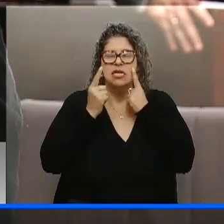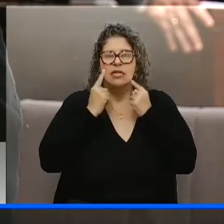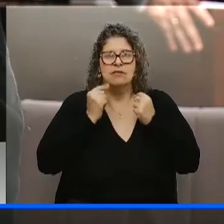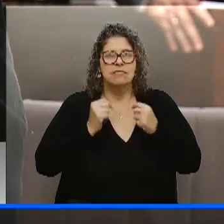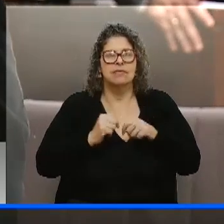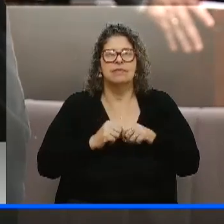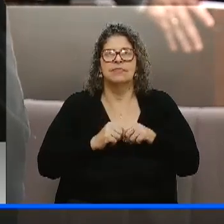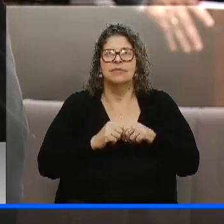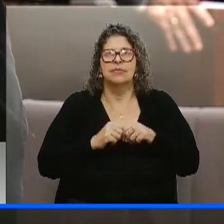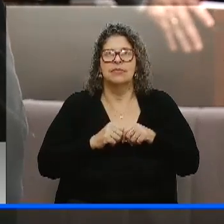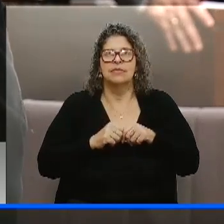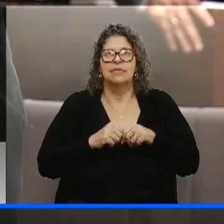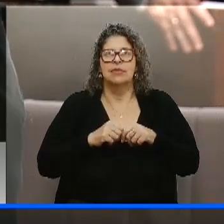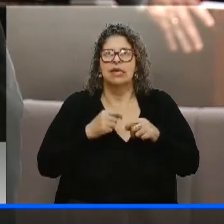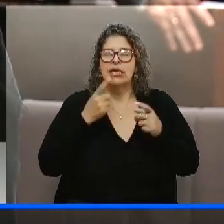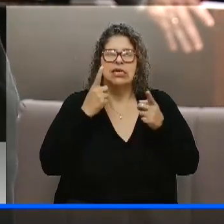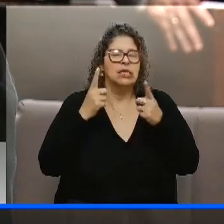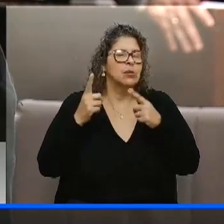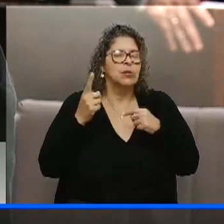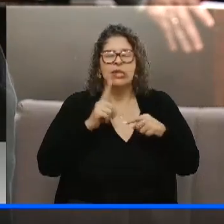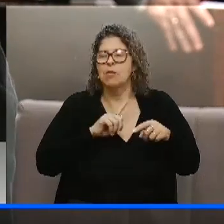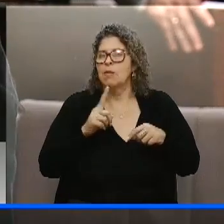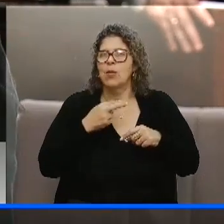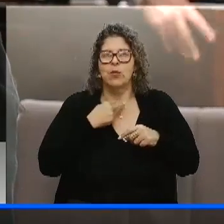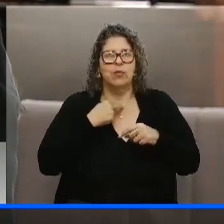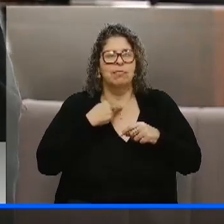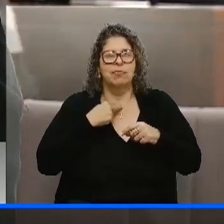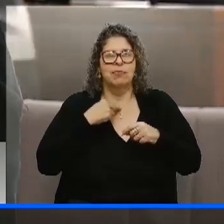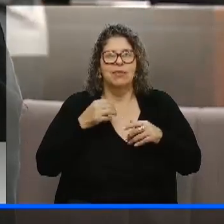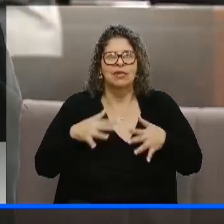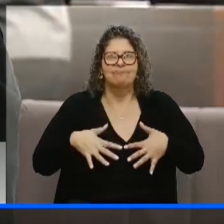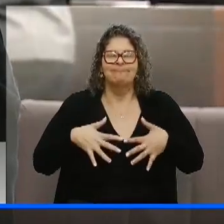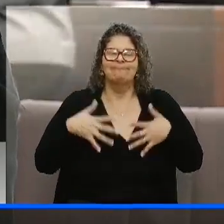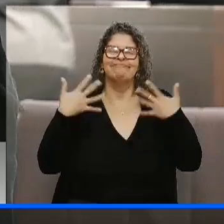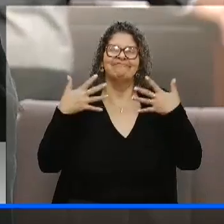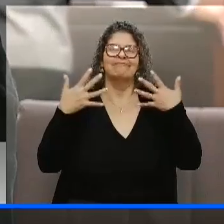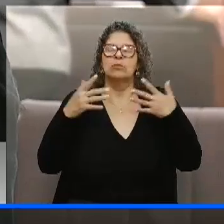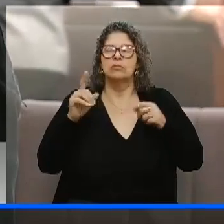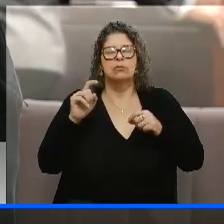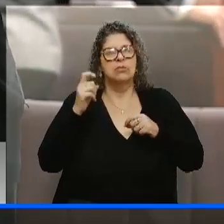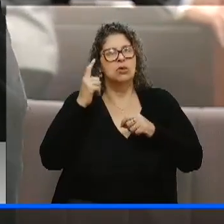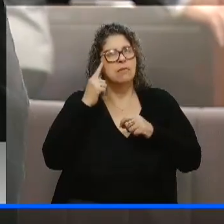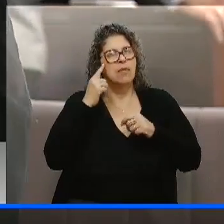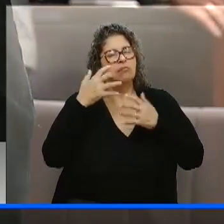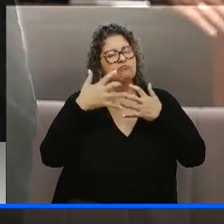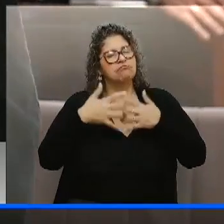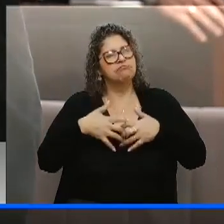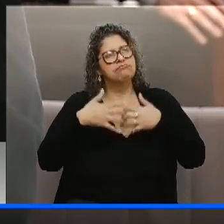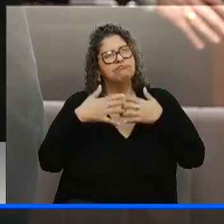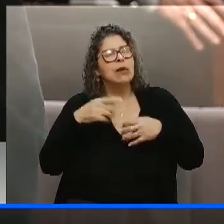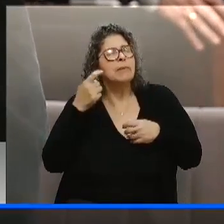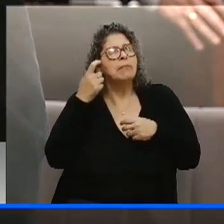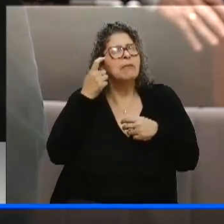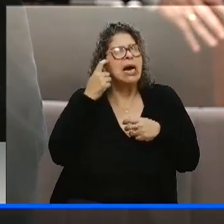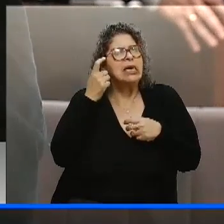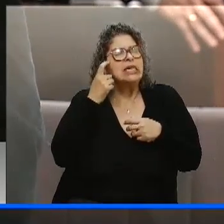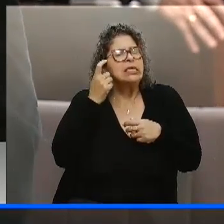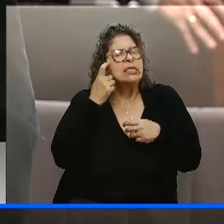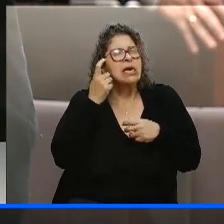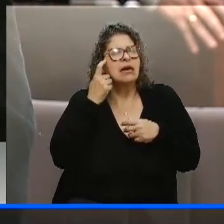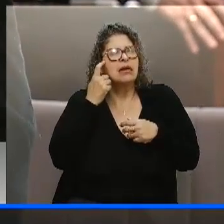e também não comemorar precisamos refletir e refletir